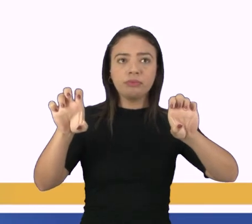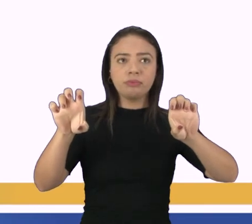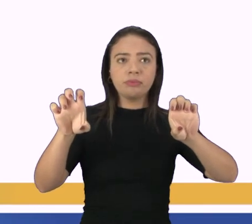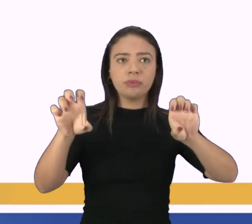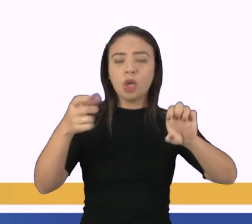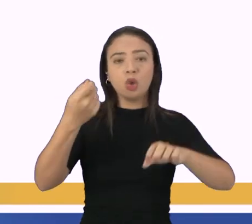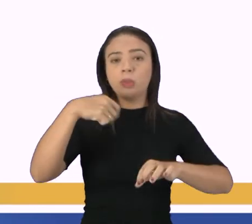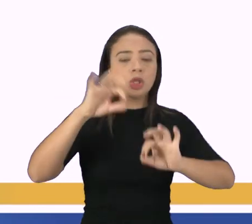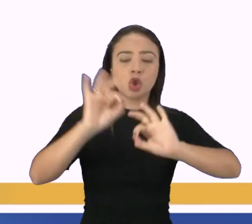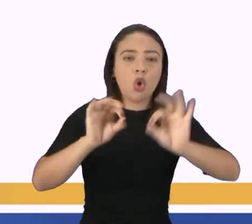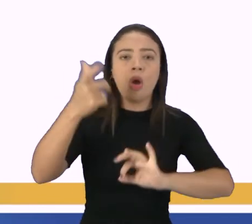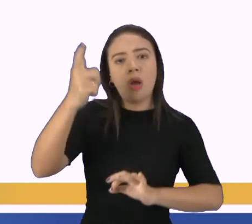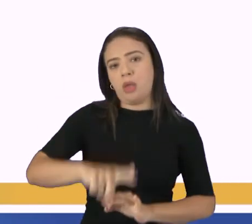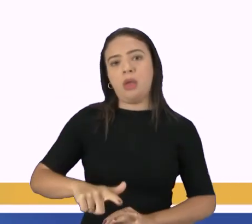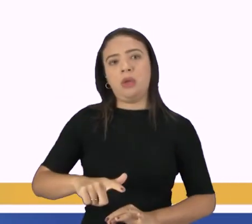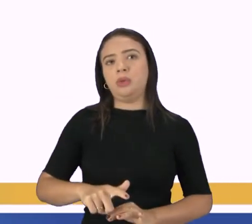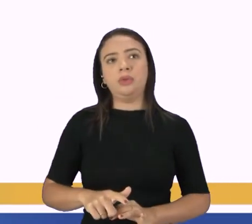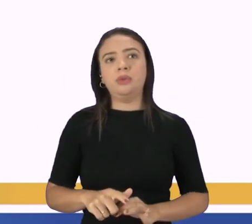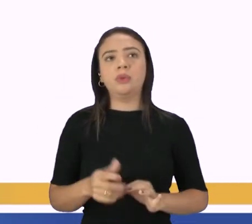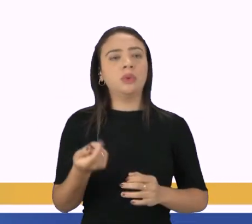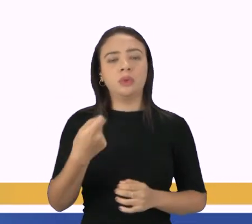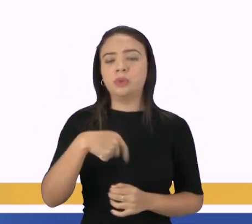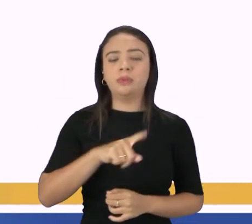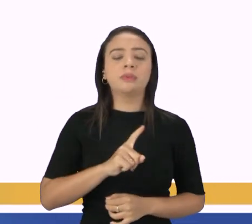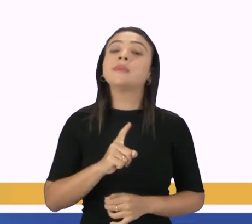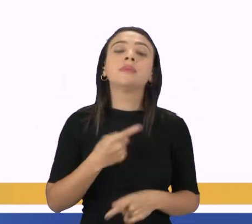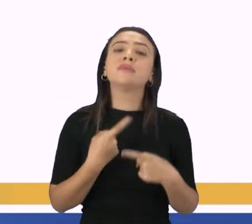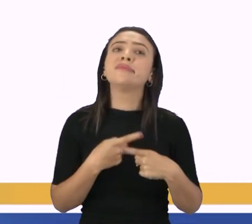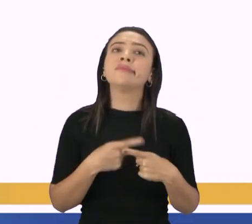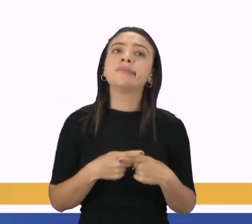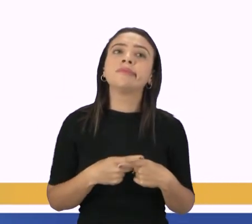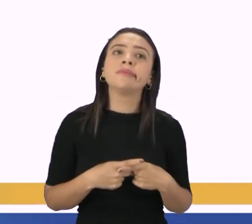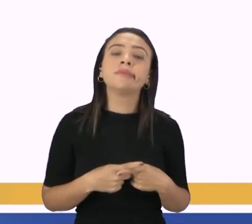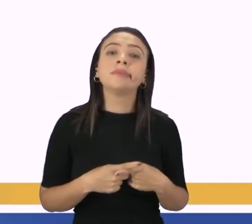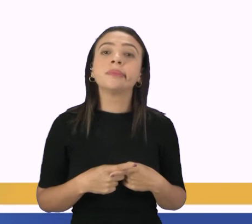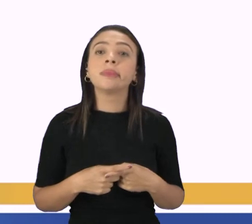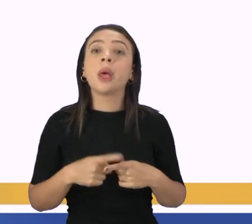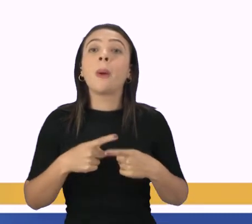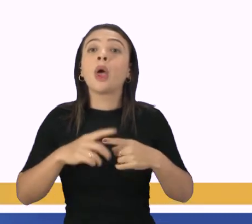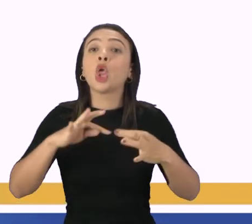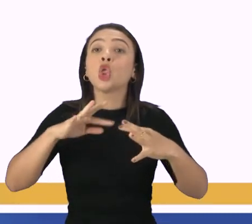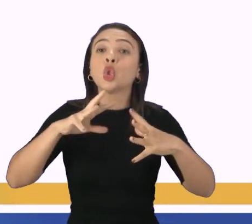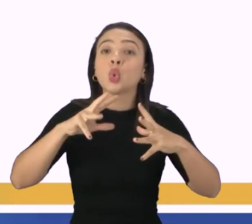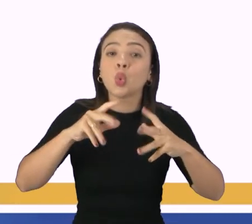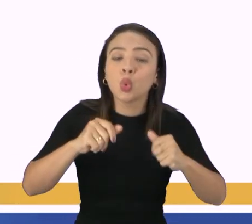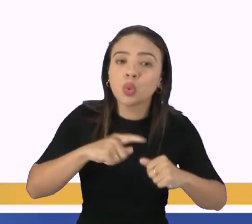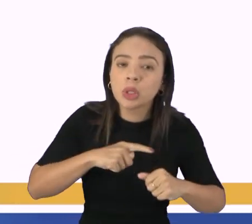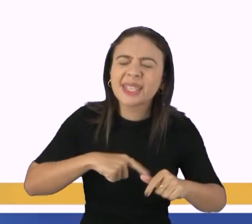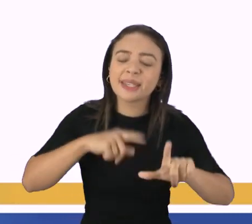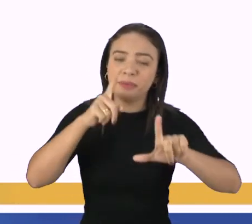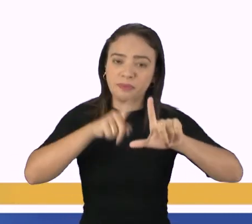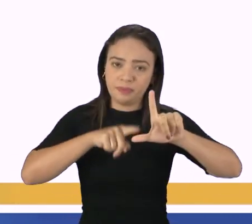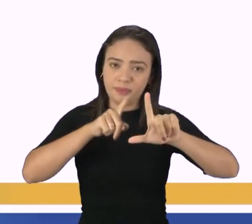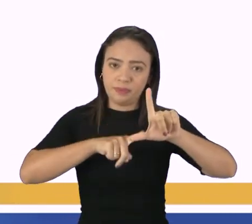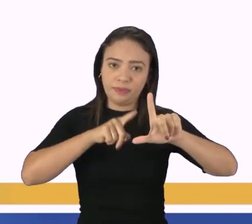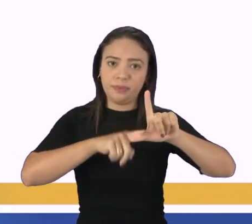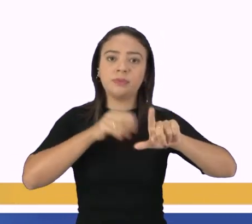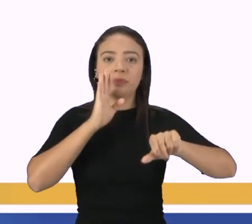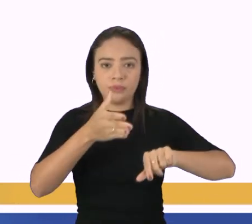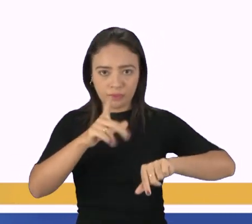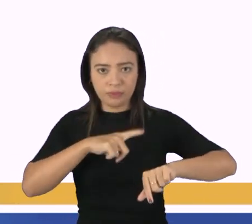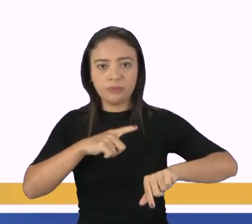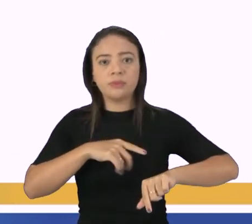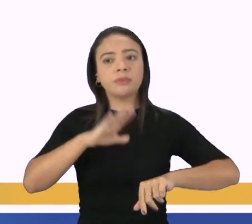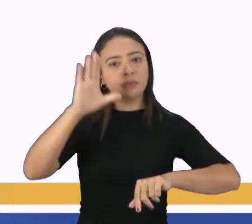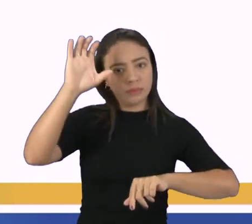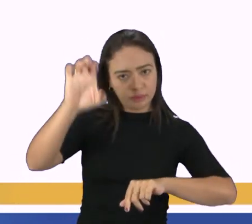preciso movimentar os valores para mim começar a resolução. Por quê? Porque todos os termos que têm letra, que têm incógnita, já